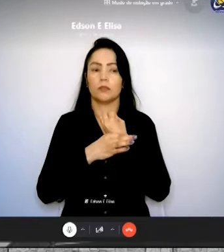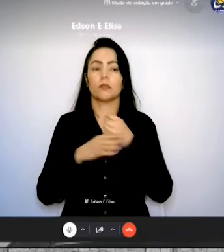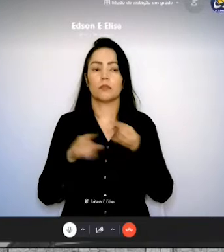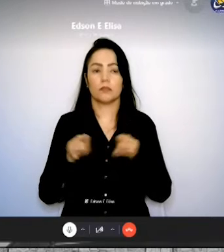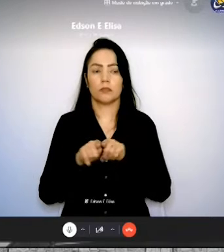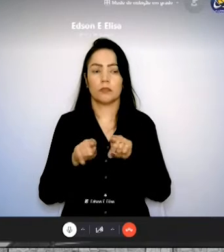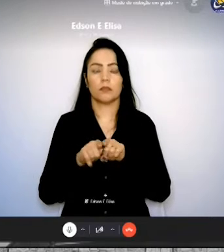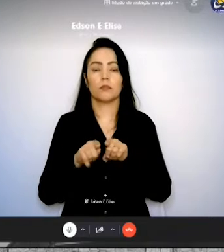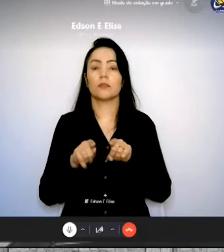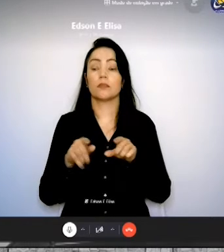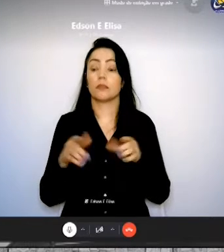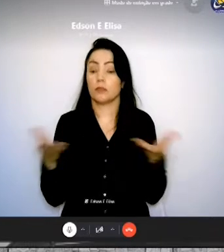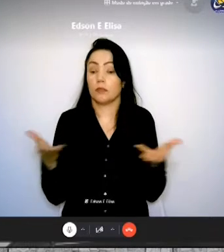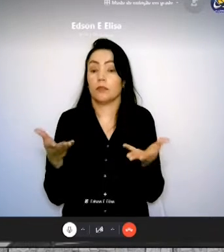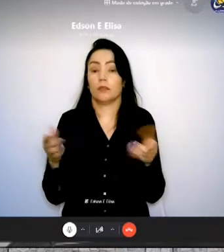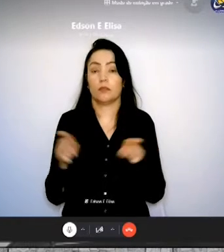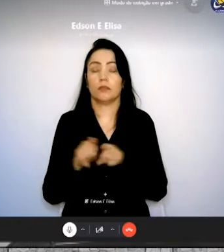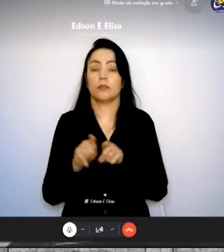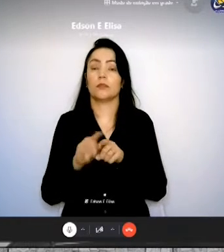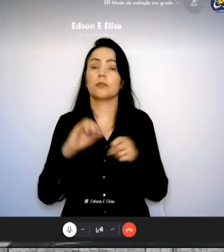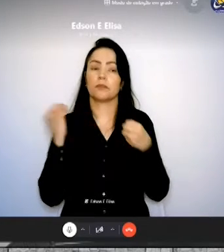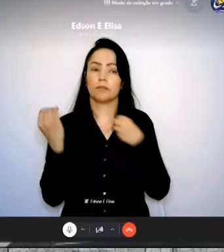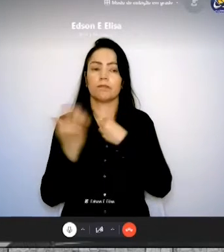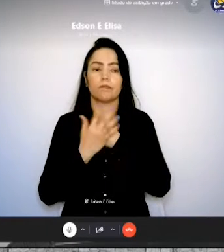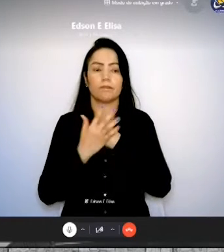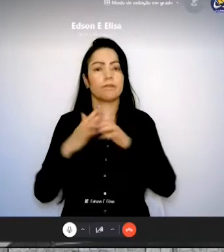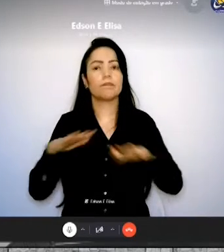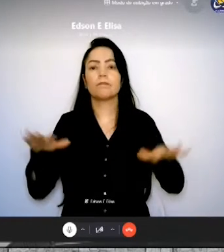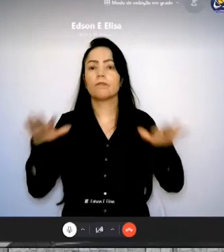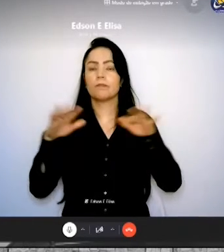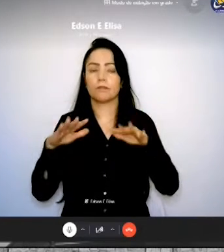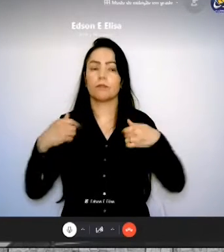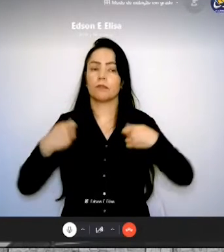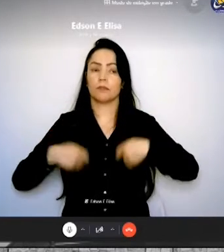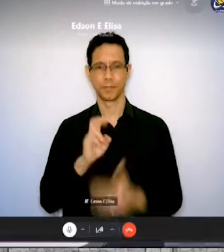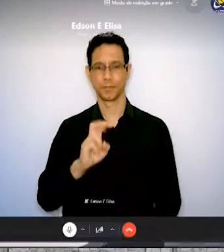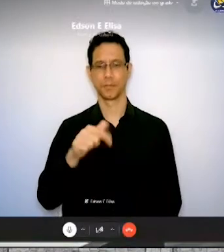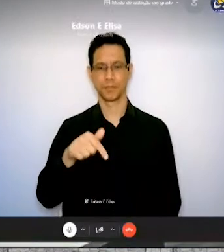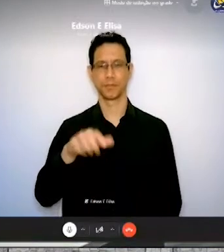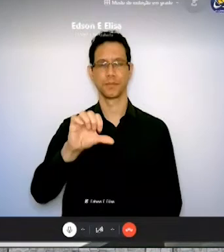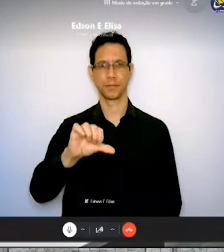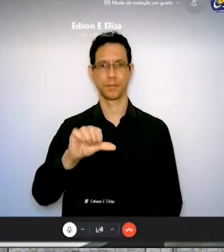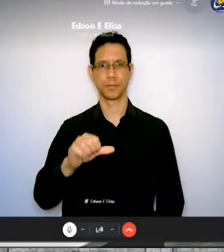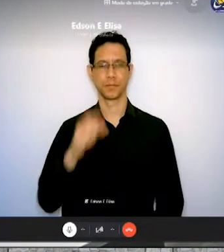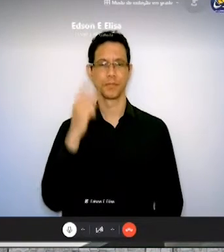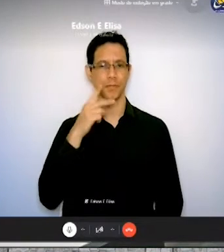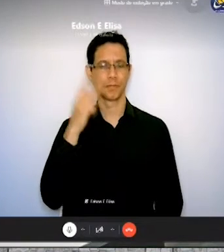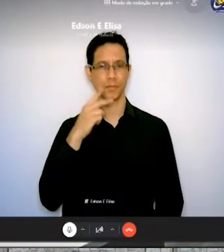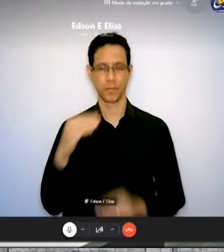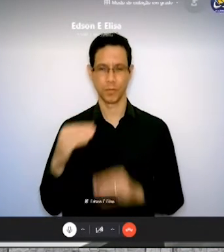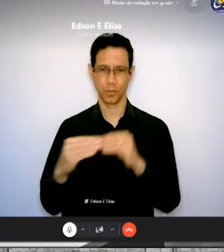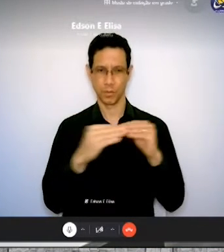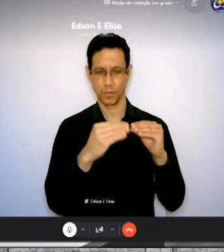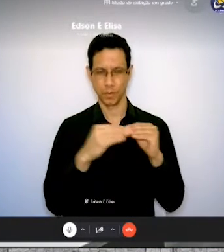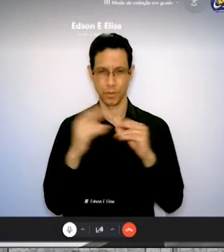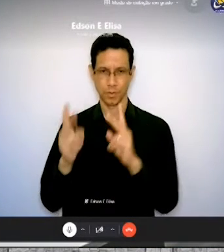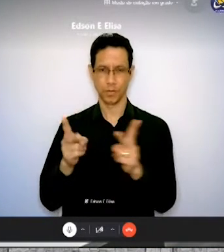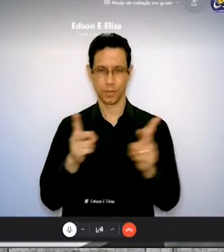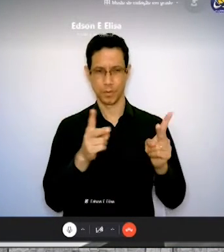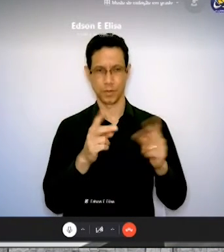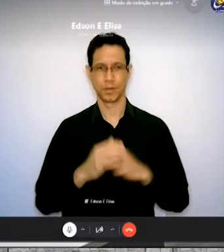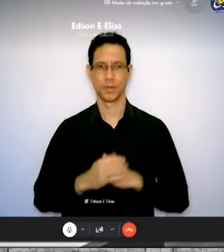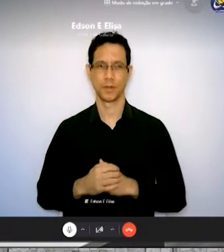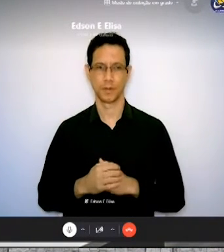579 foram tema de debate separado no pequeno expediente. O tempo foi destinado para que vereadores